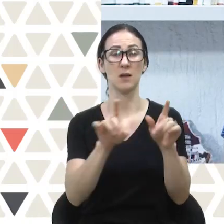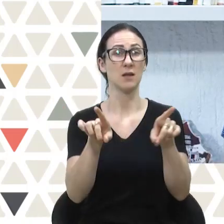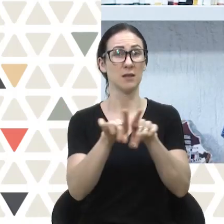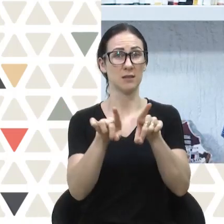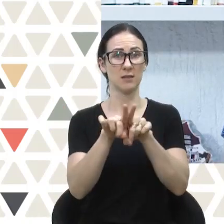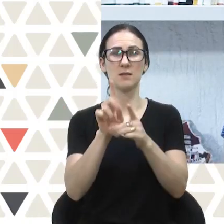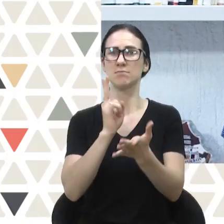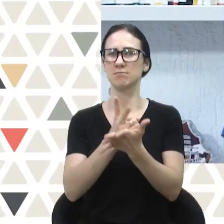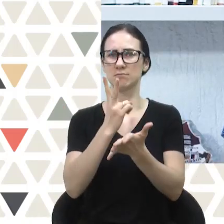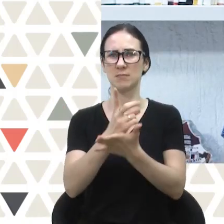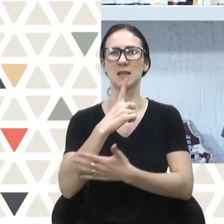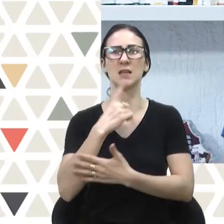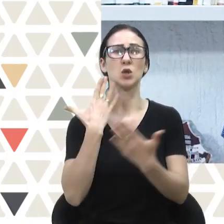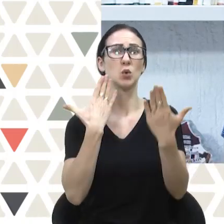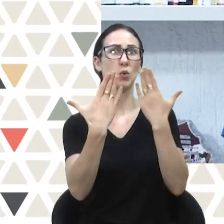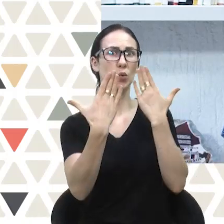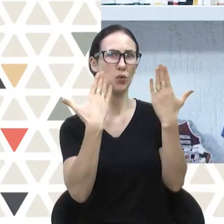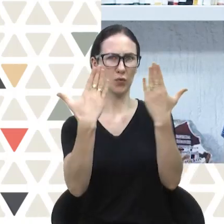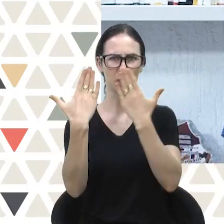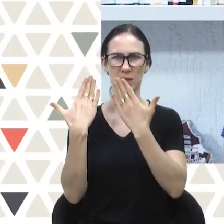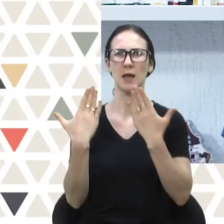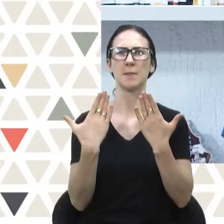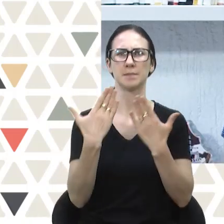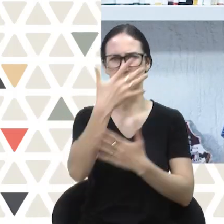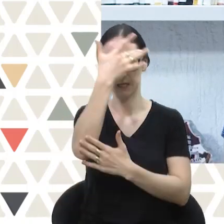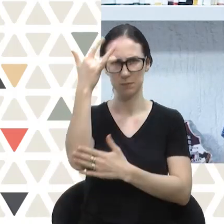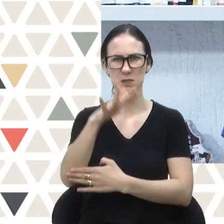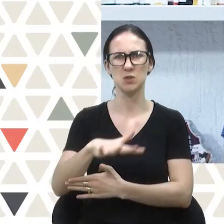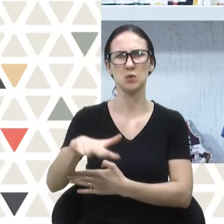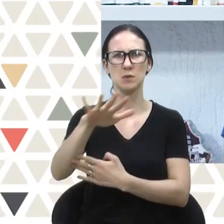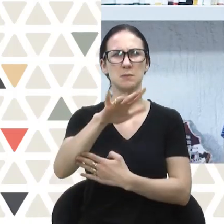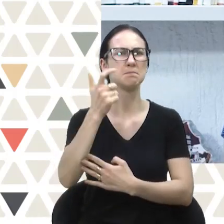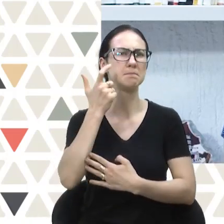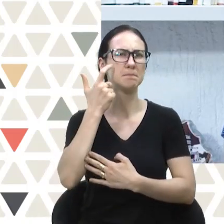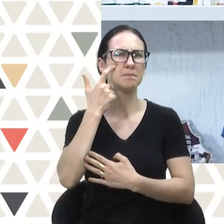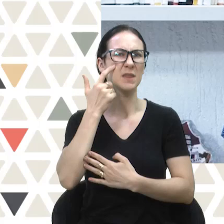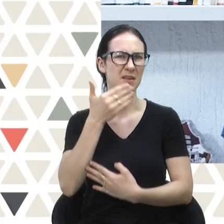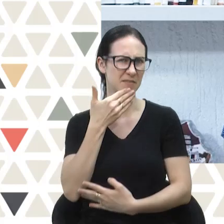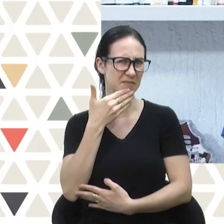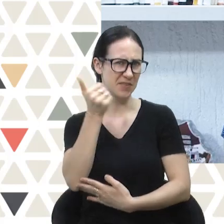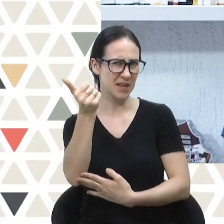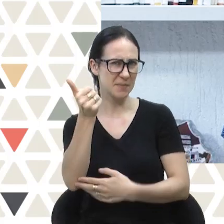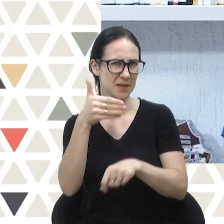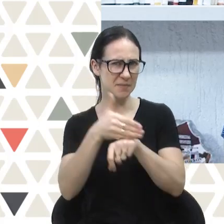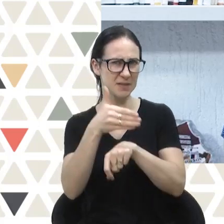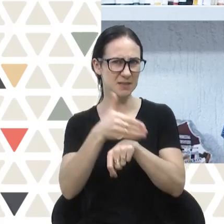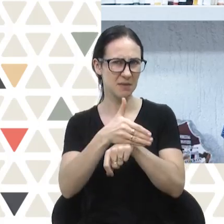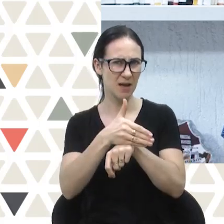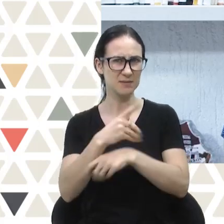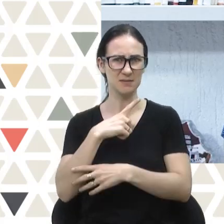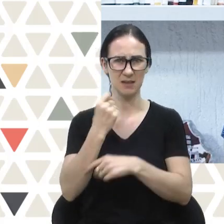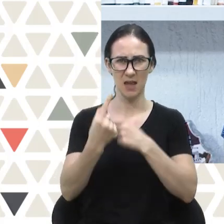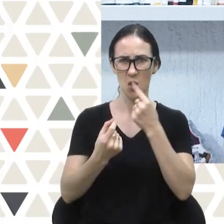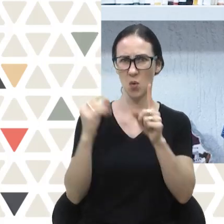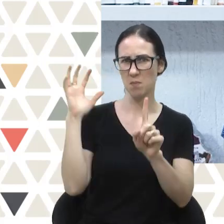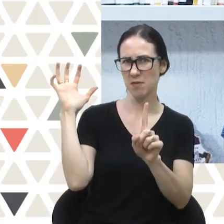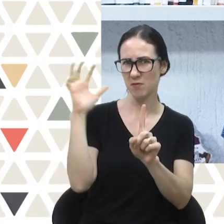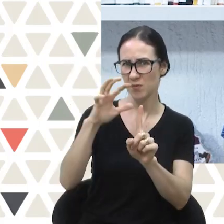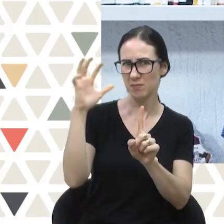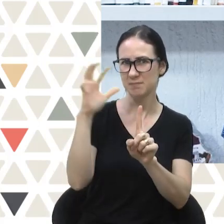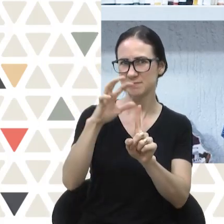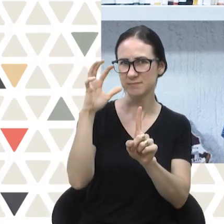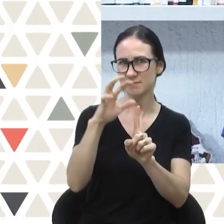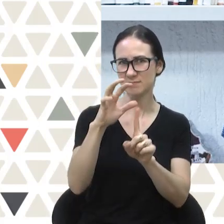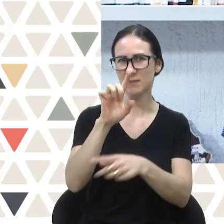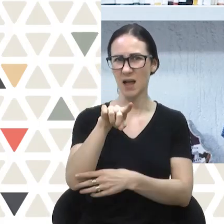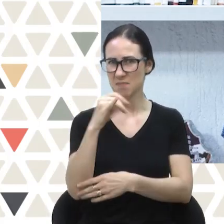sempre é uma dúvida na cabeça das pessoas, né? Até que ponto a participação delas vai produzir algum efeito,